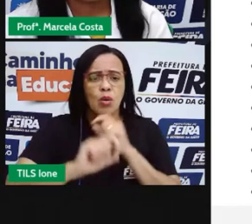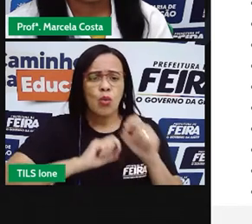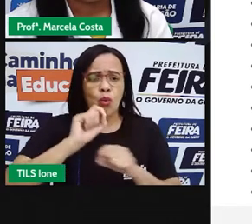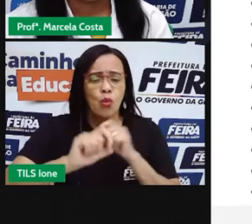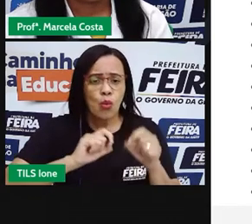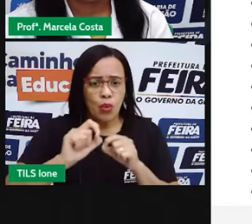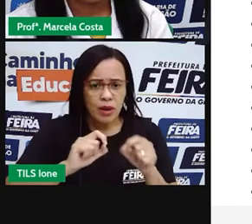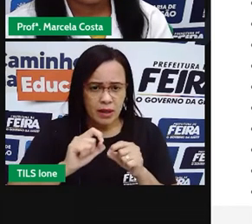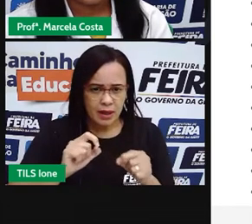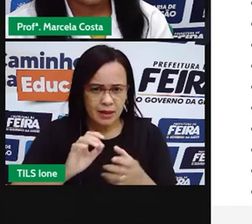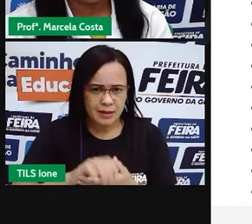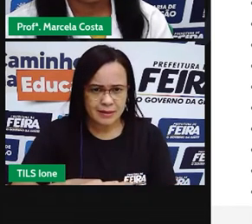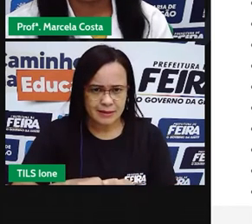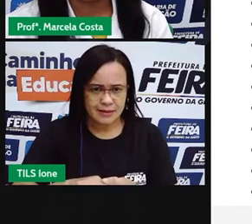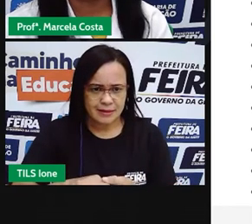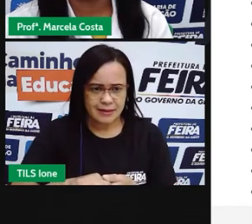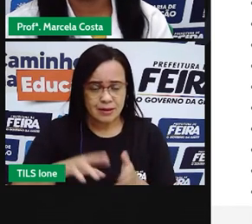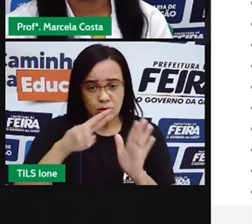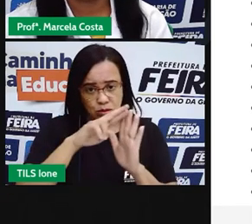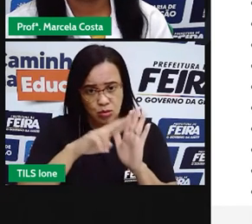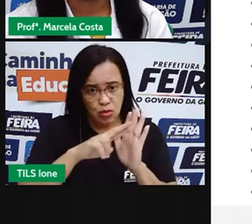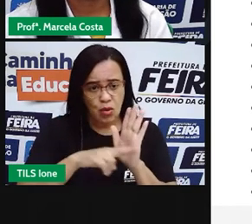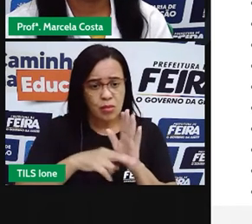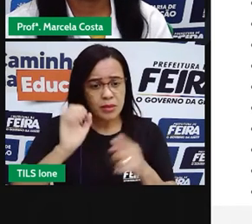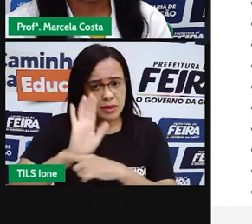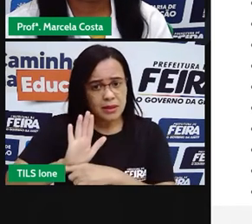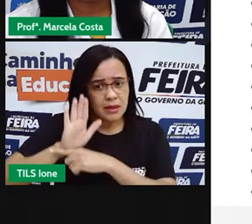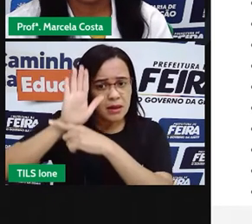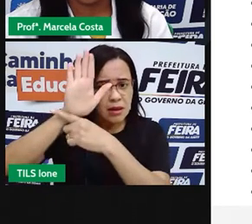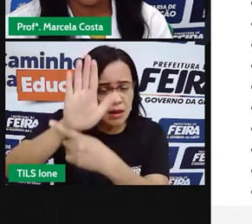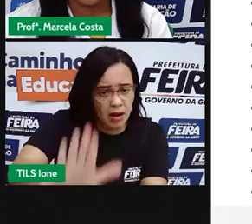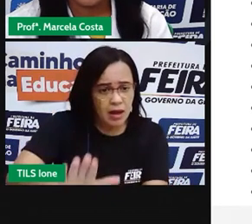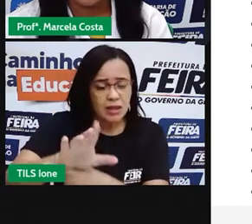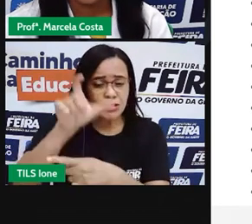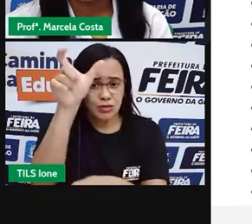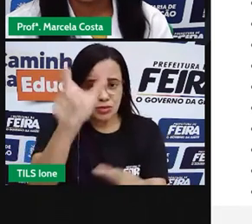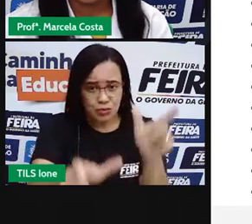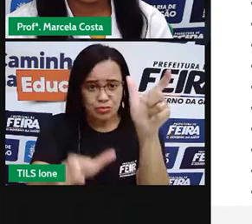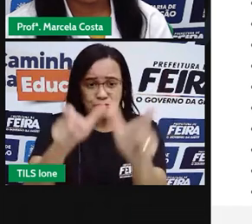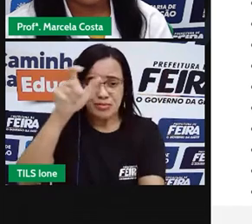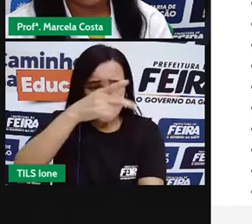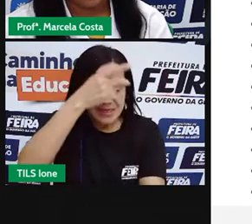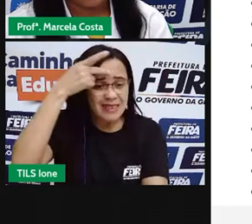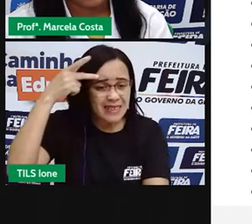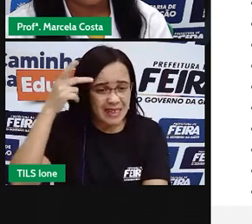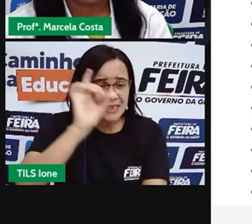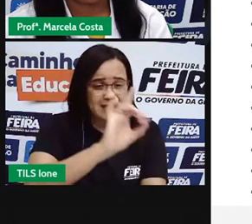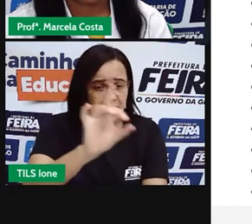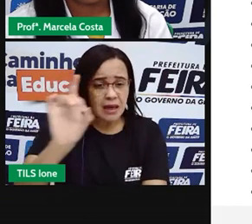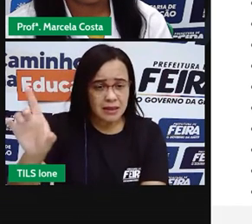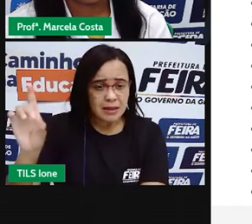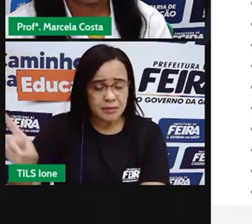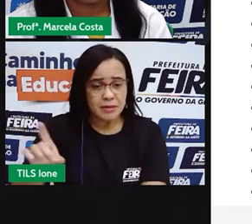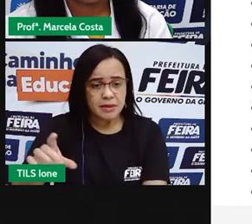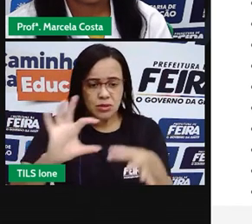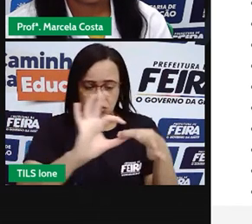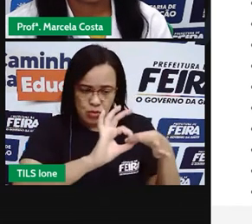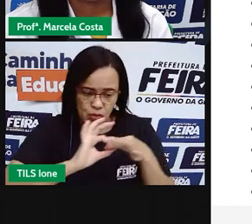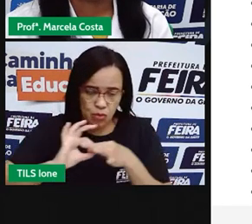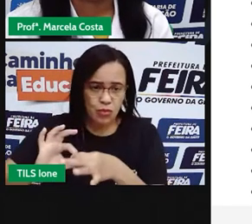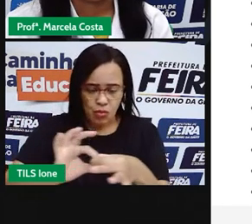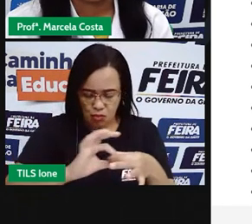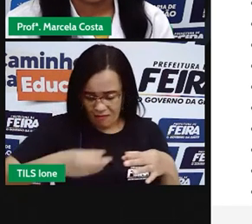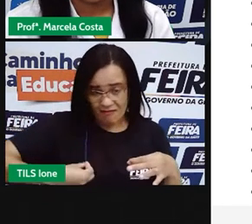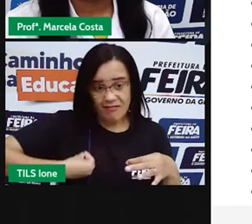novo poder econômico e respeitou o